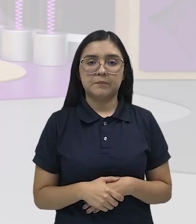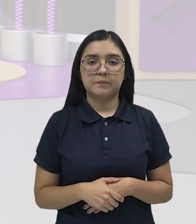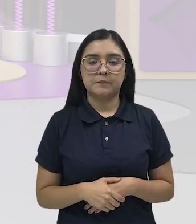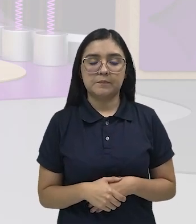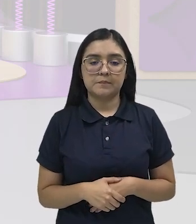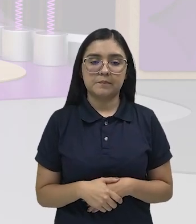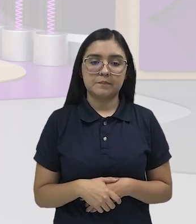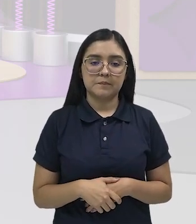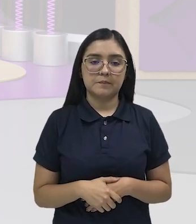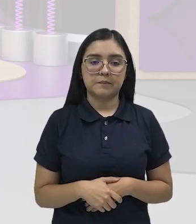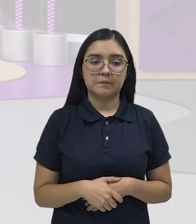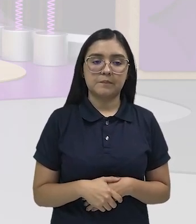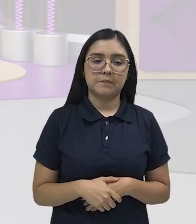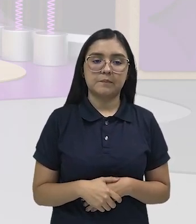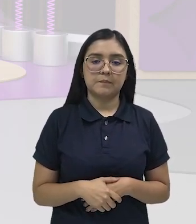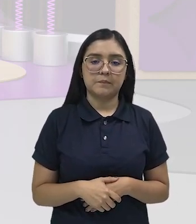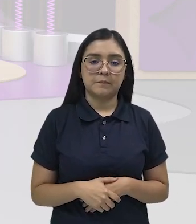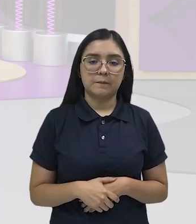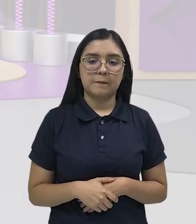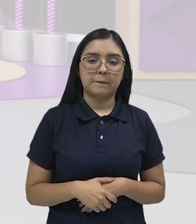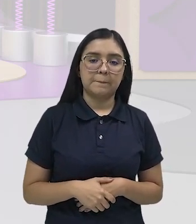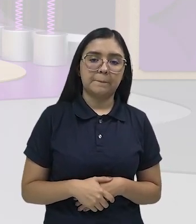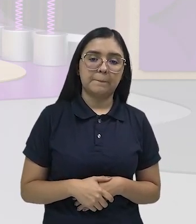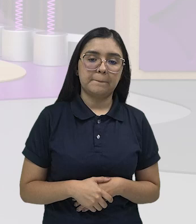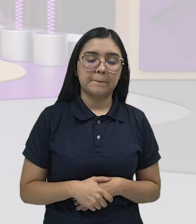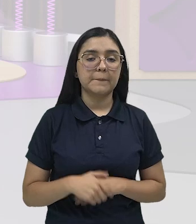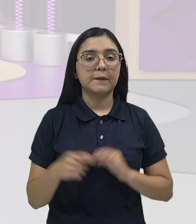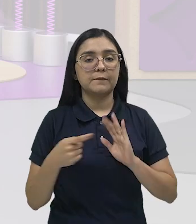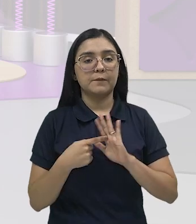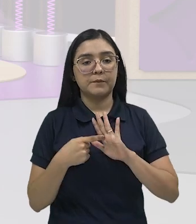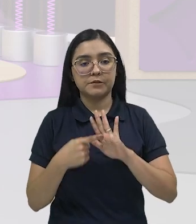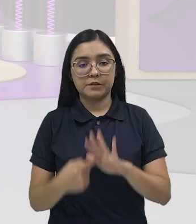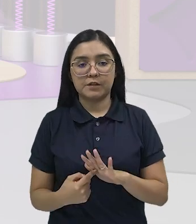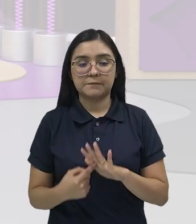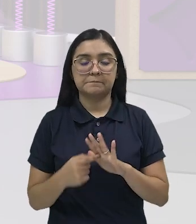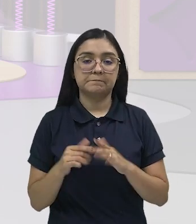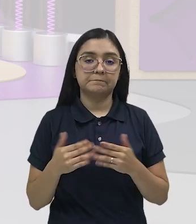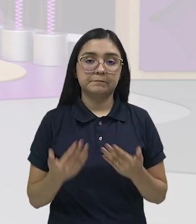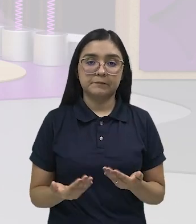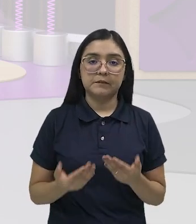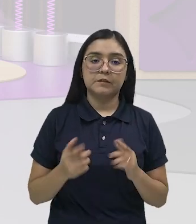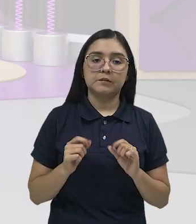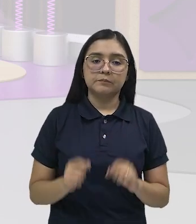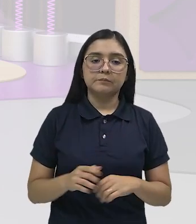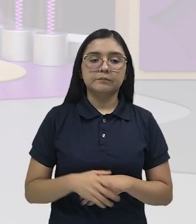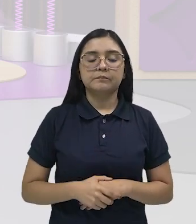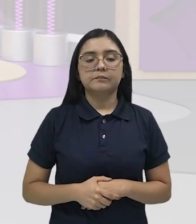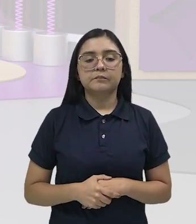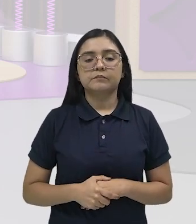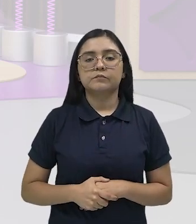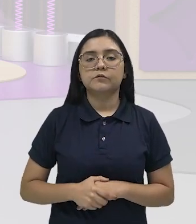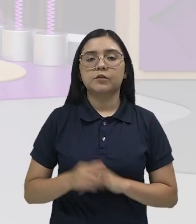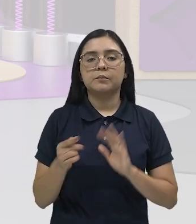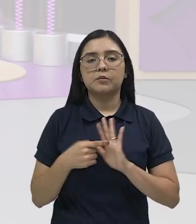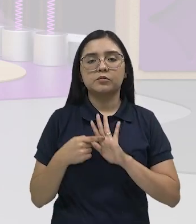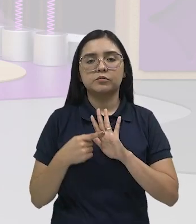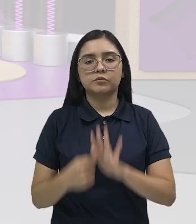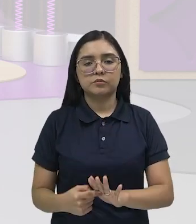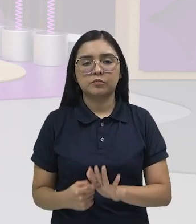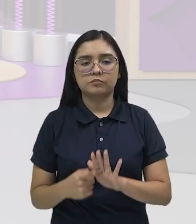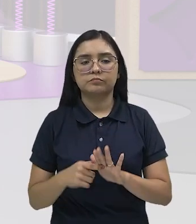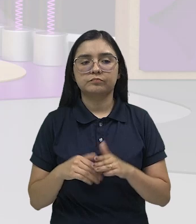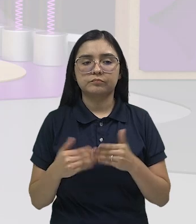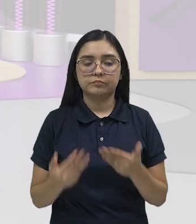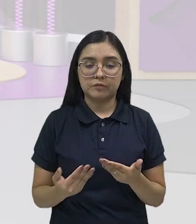equações da situação que foi apresentada para nós. Então, olha, dado uma situação,